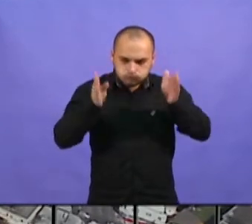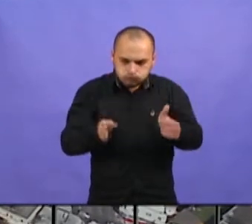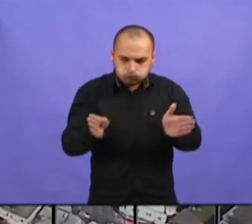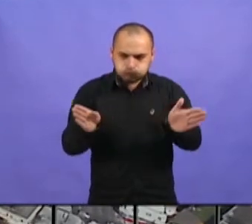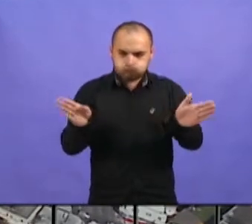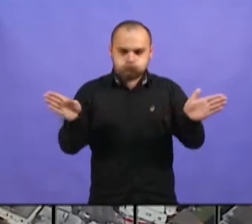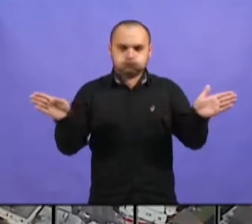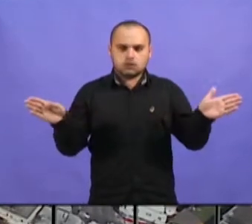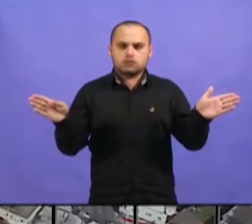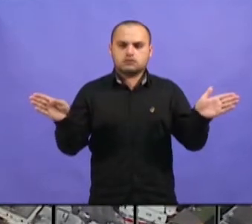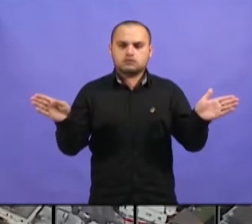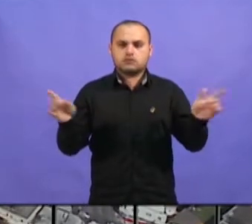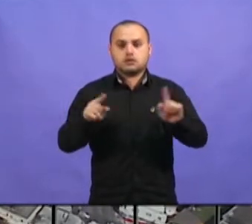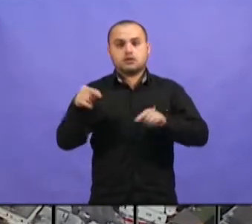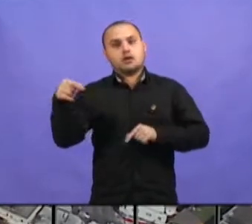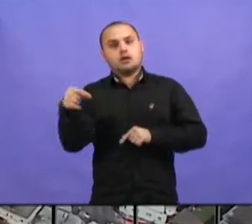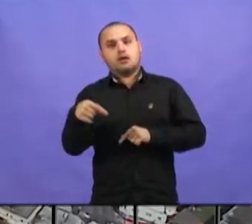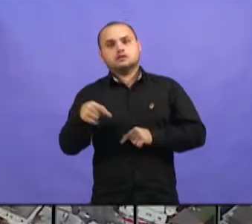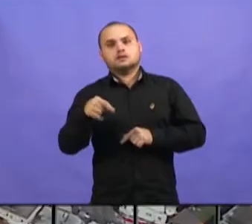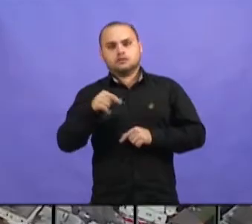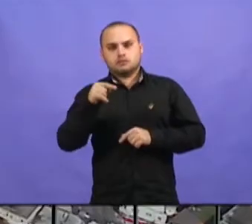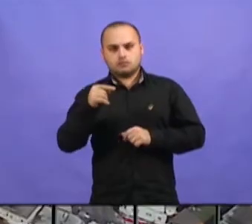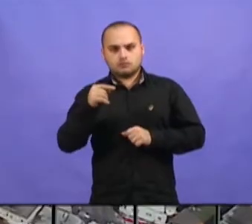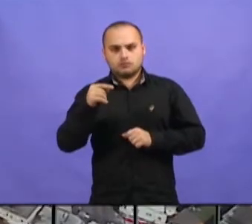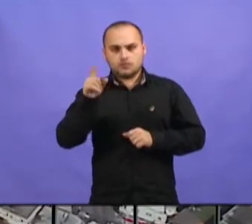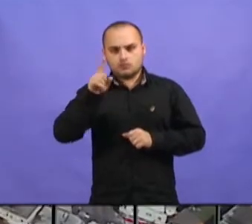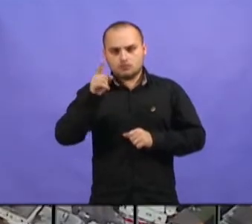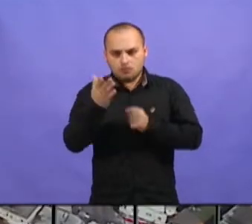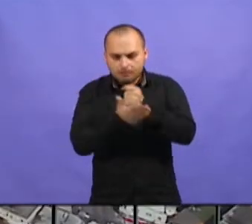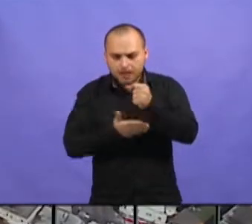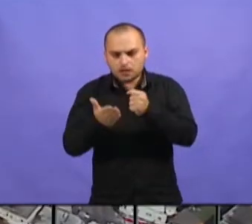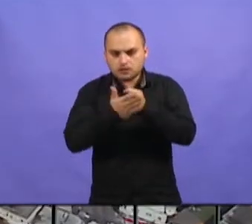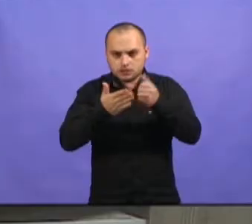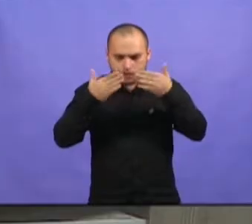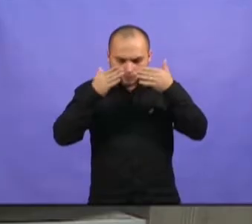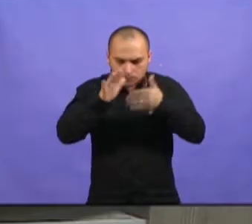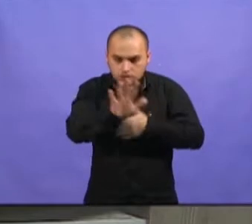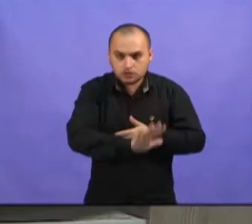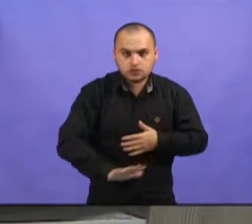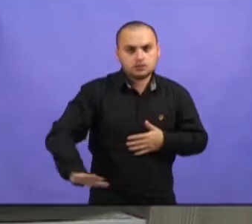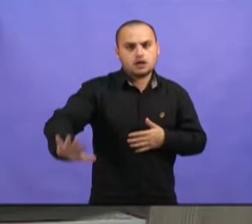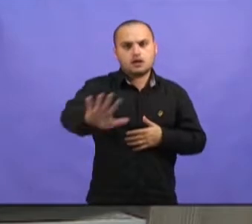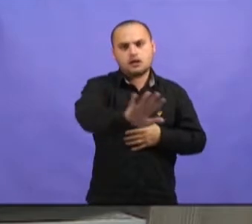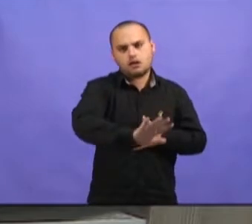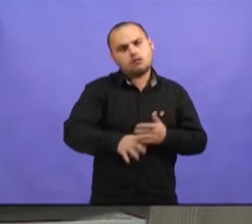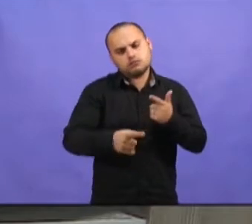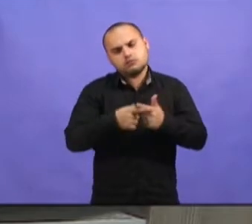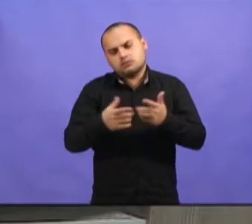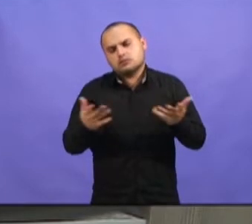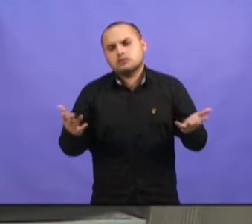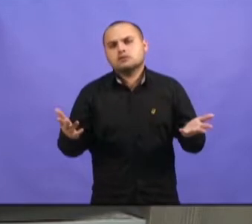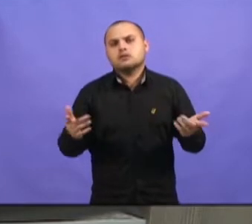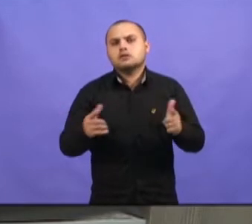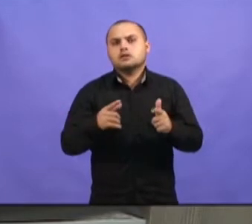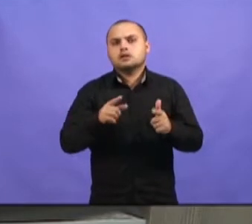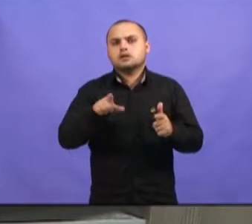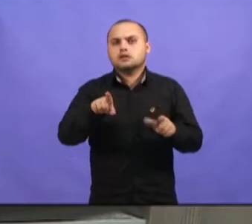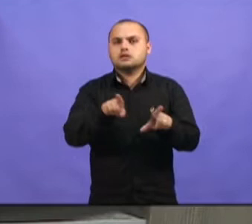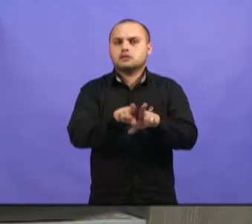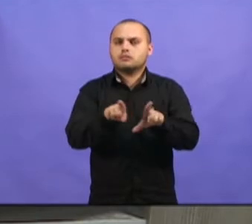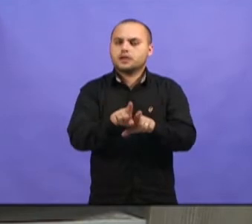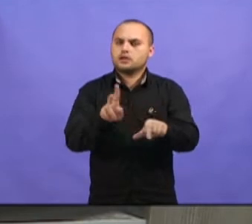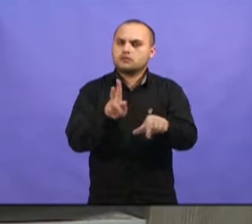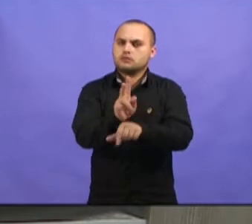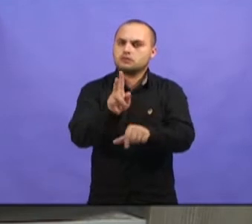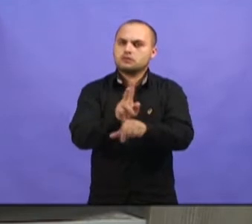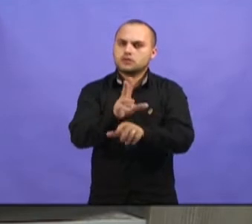nossa atenção básica ela é geral, né, por uma questão numérica, né, e serve muito para a